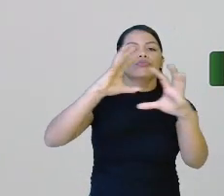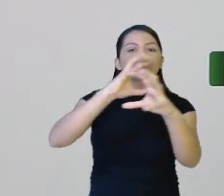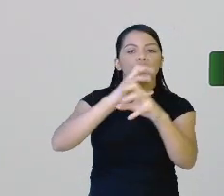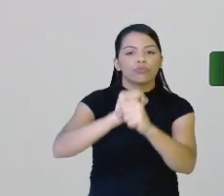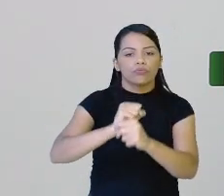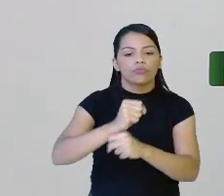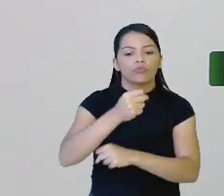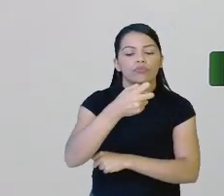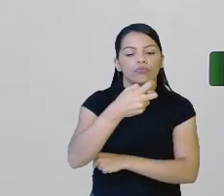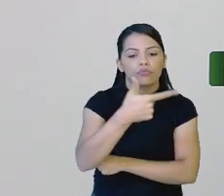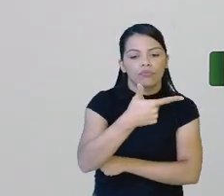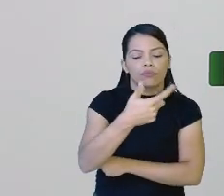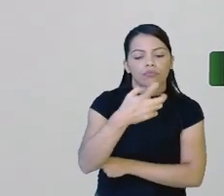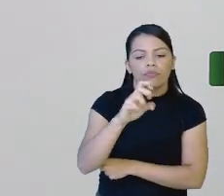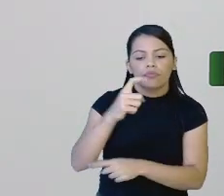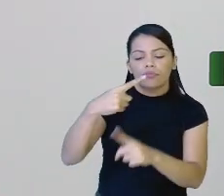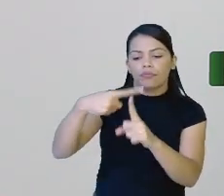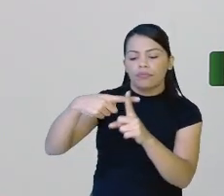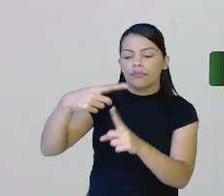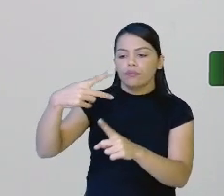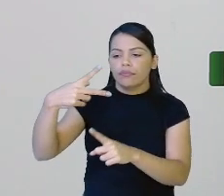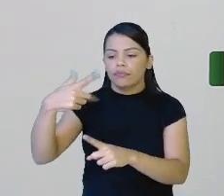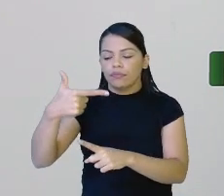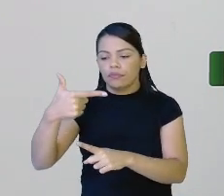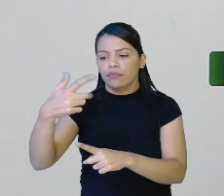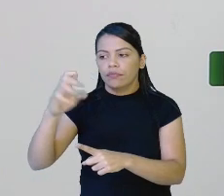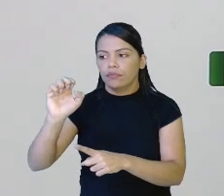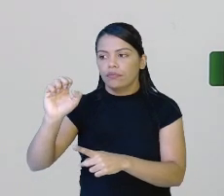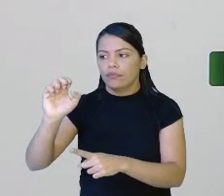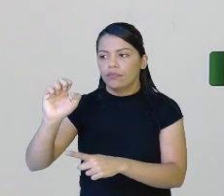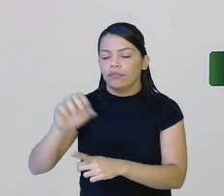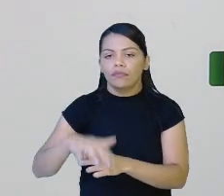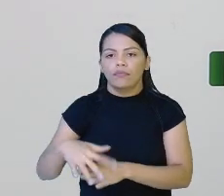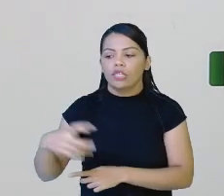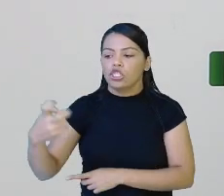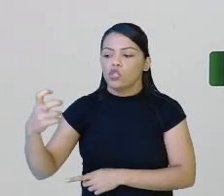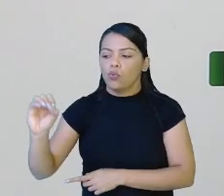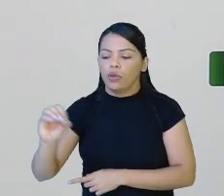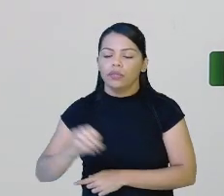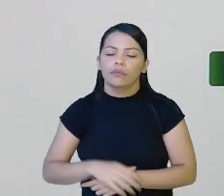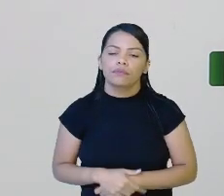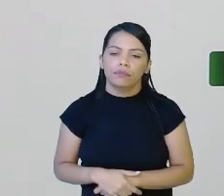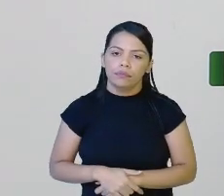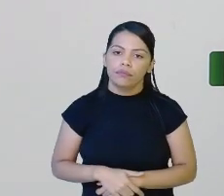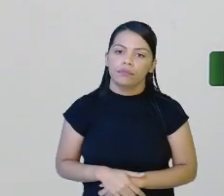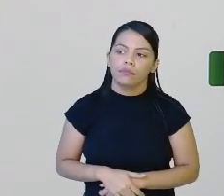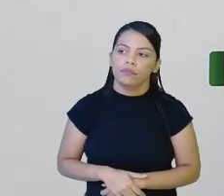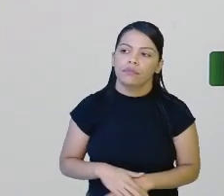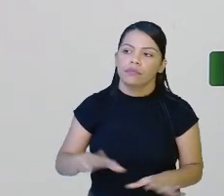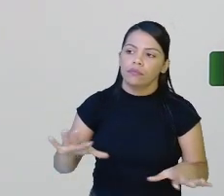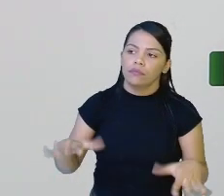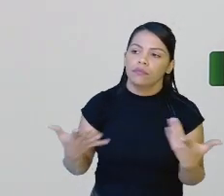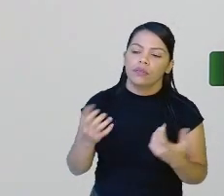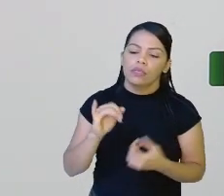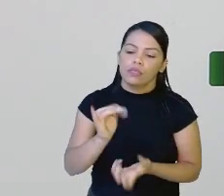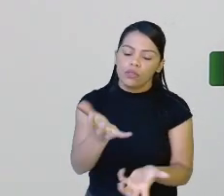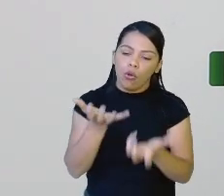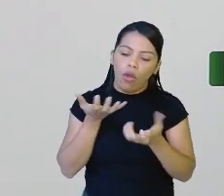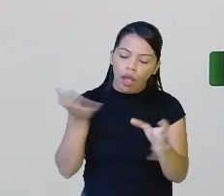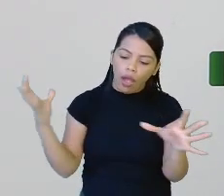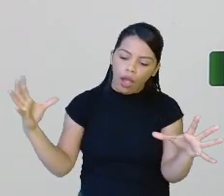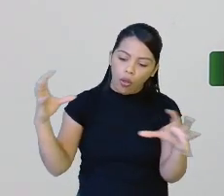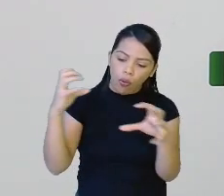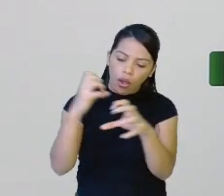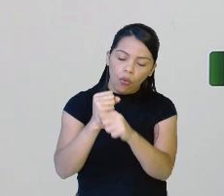com 25, 50. E se eu quisesse calcular o perímetro aqui?